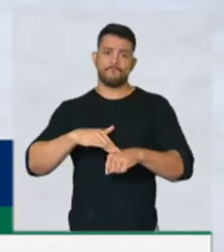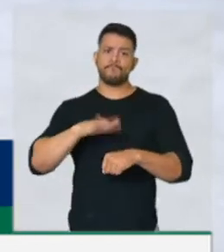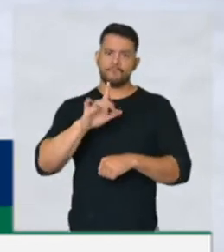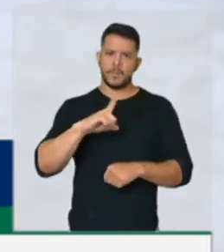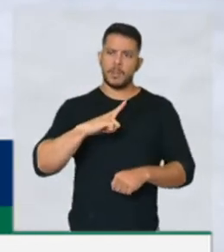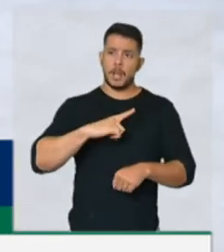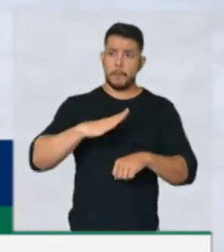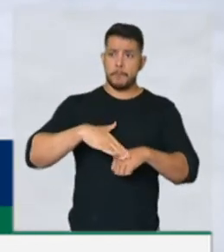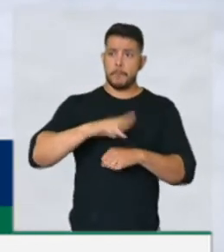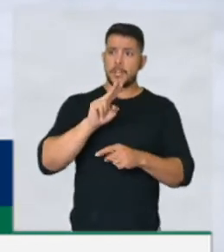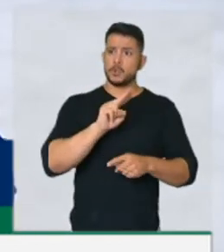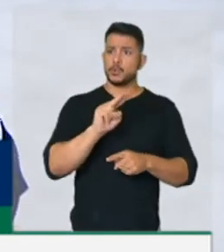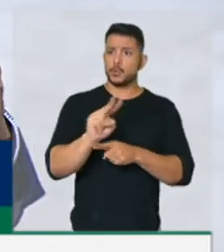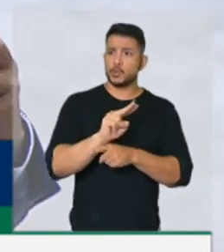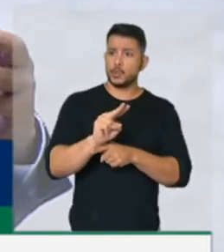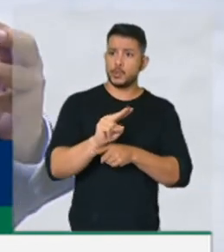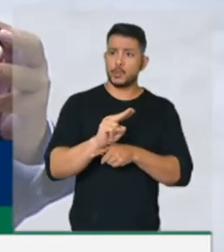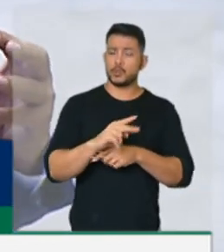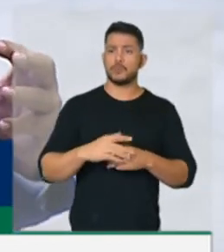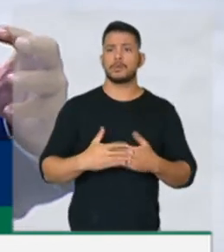maiores. Logicamente que as